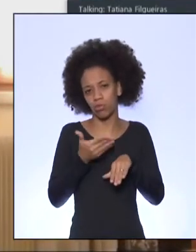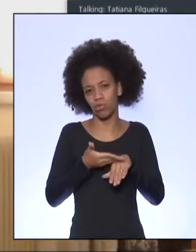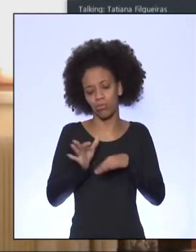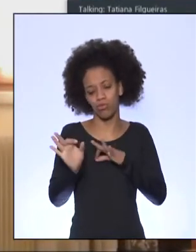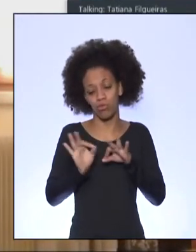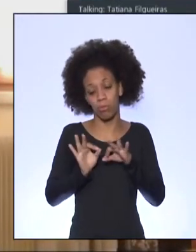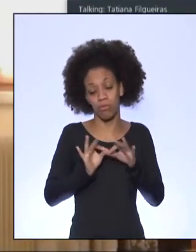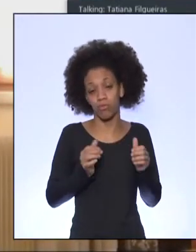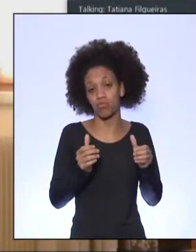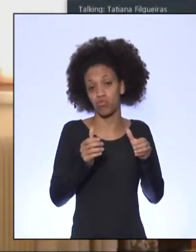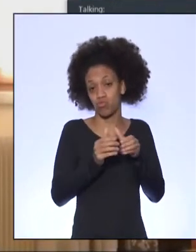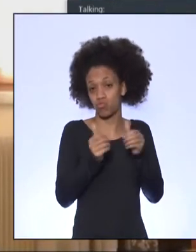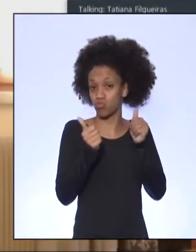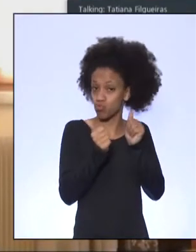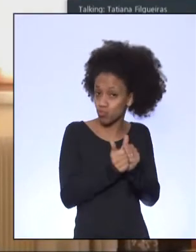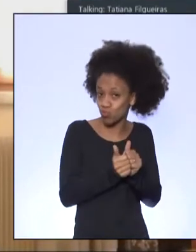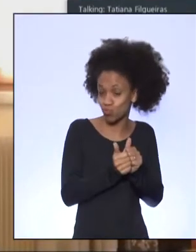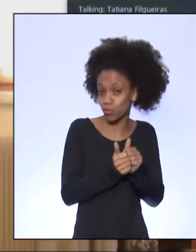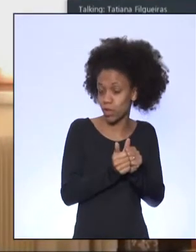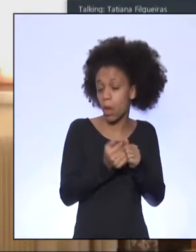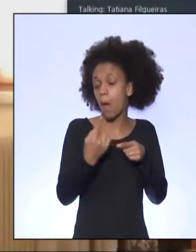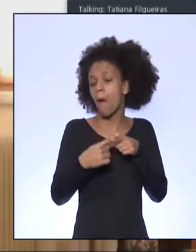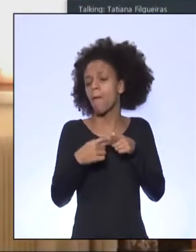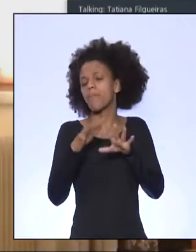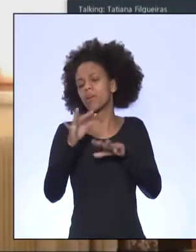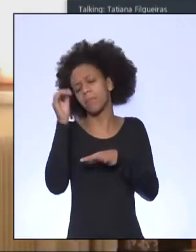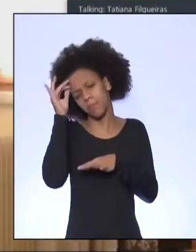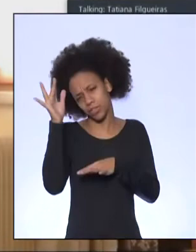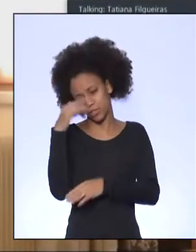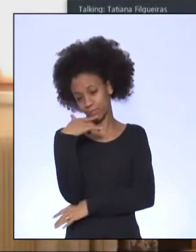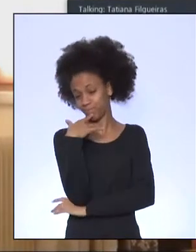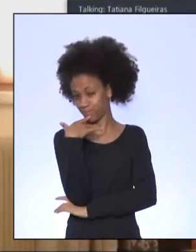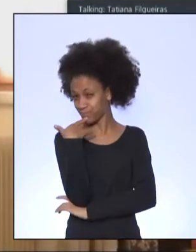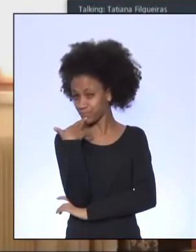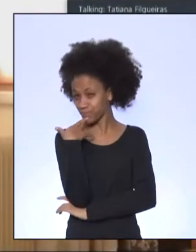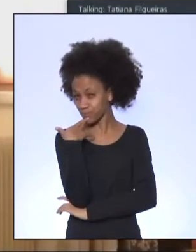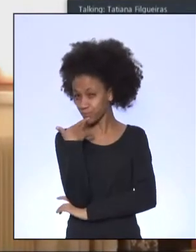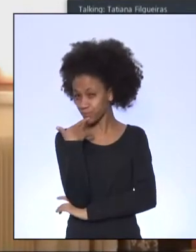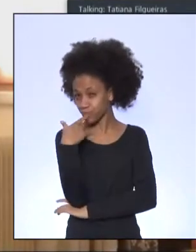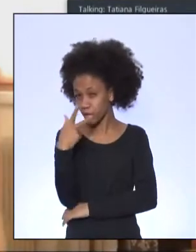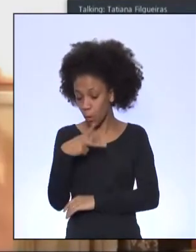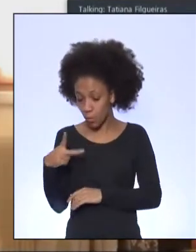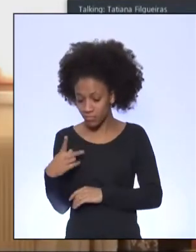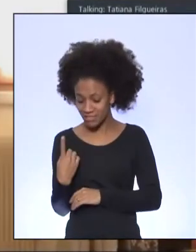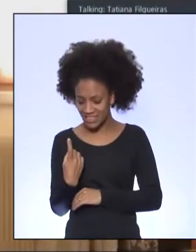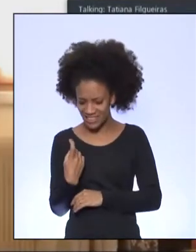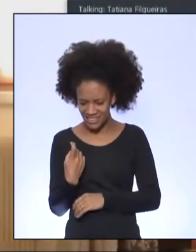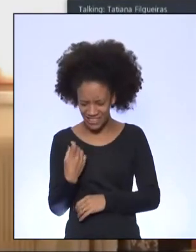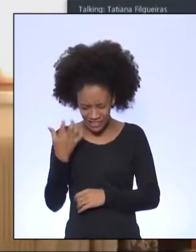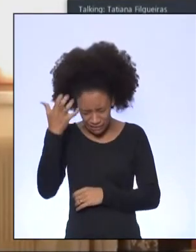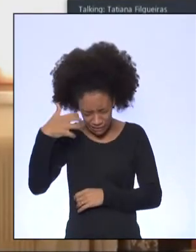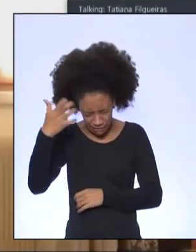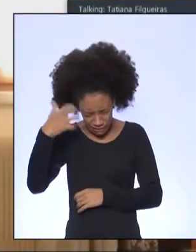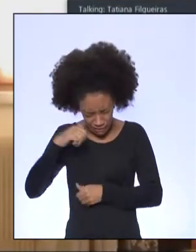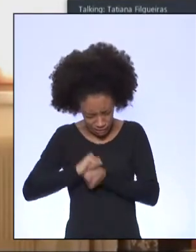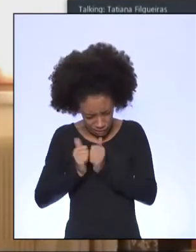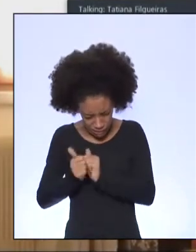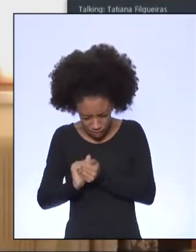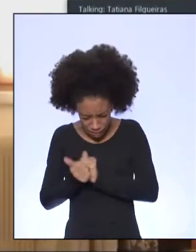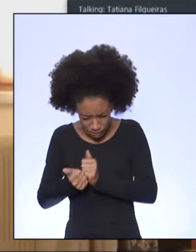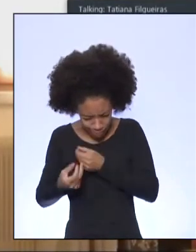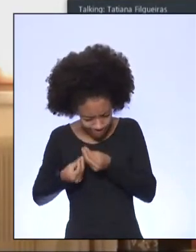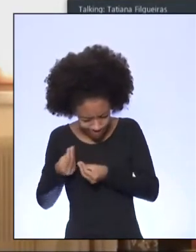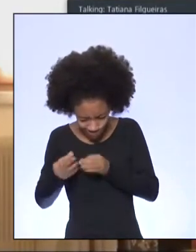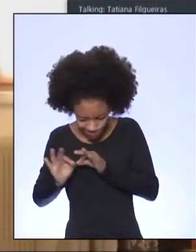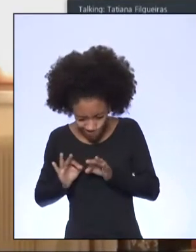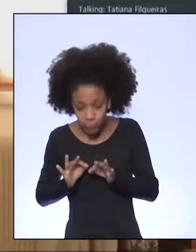em conjunto. Porque imagina que o professor está tendo que ele sozinho pensar e adaptar tudo, né? Então, o hábito